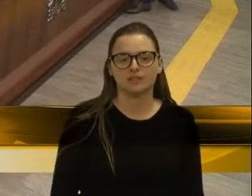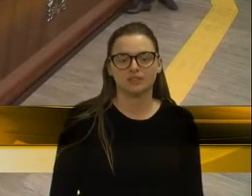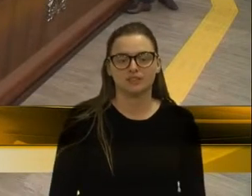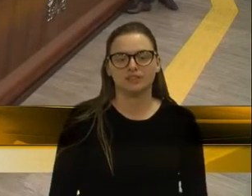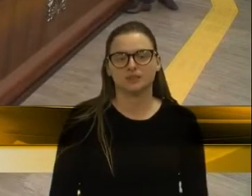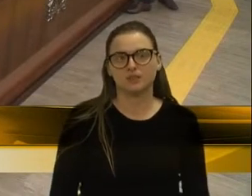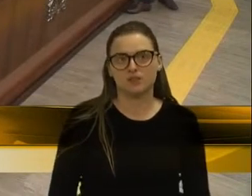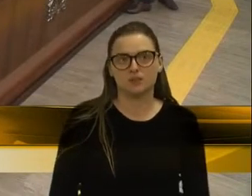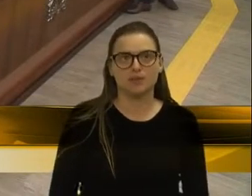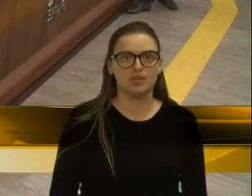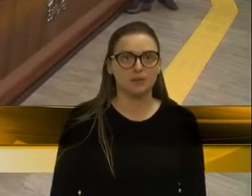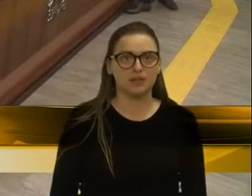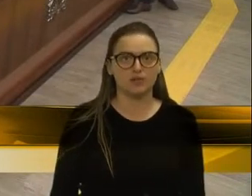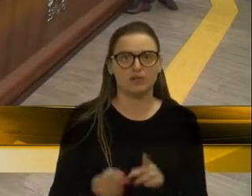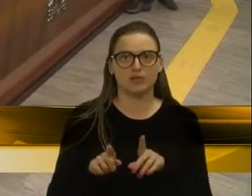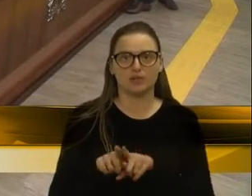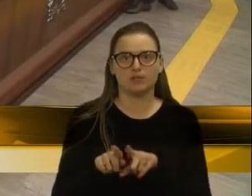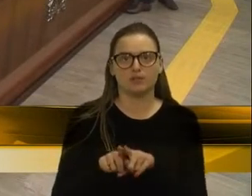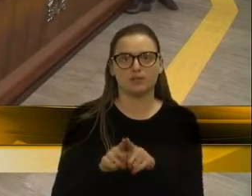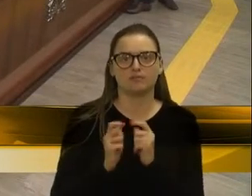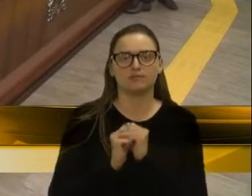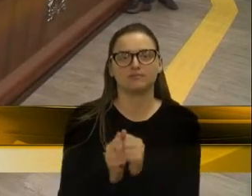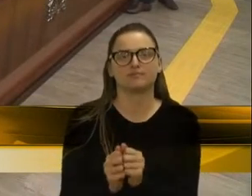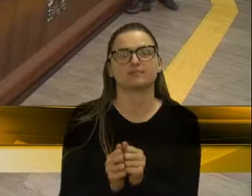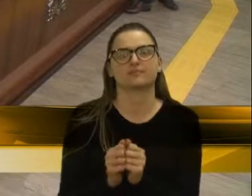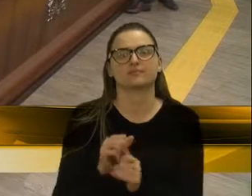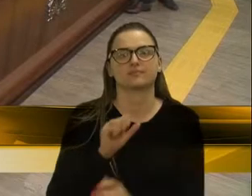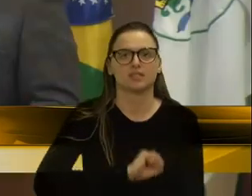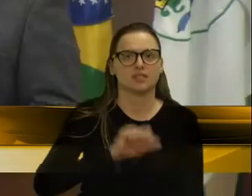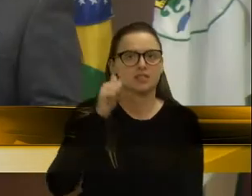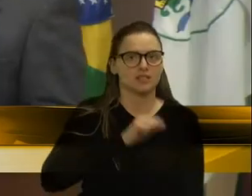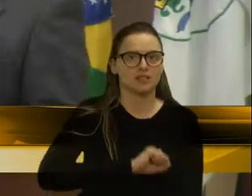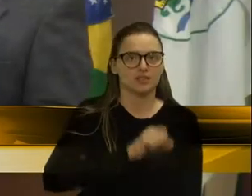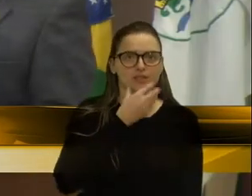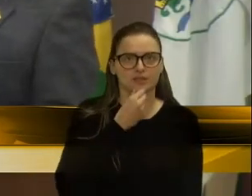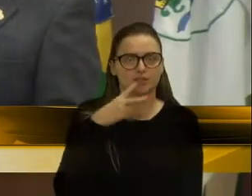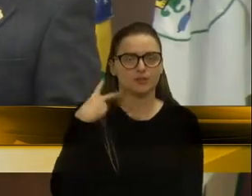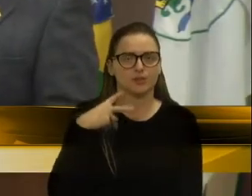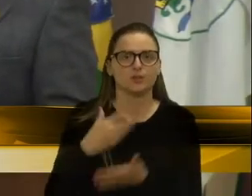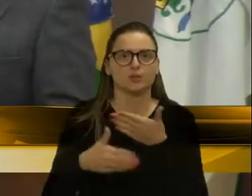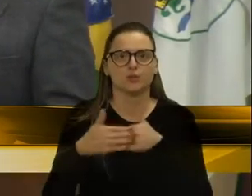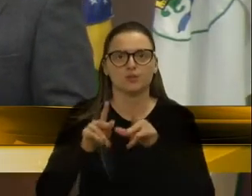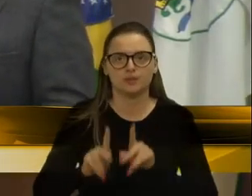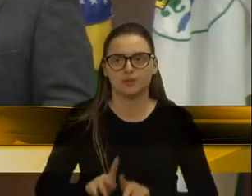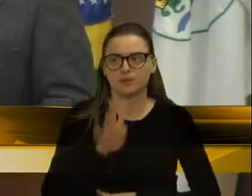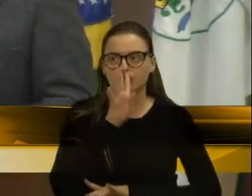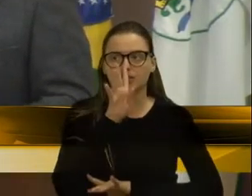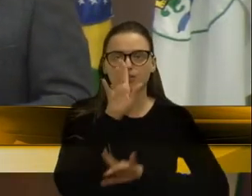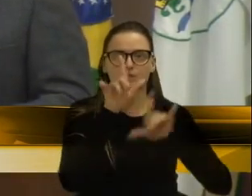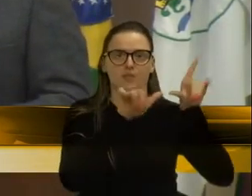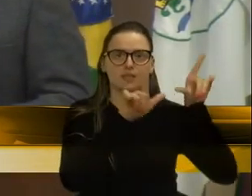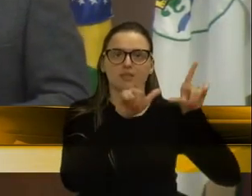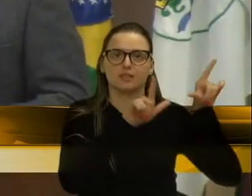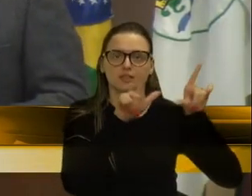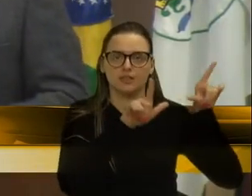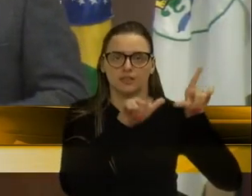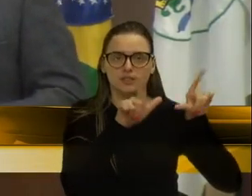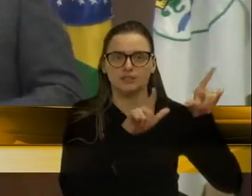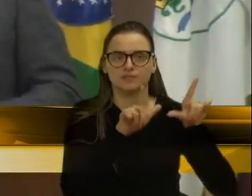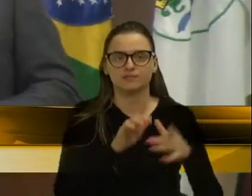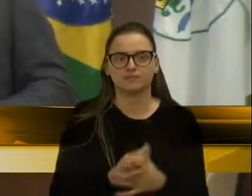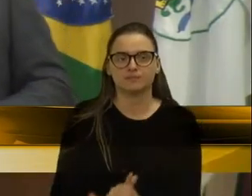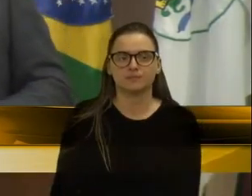senhor presidente senhoras e senhores vereadores a todos que nos assistem pela tv câmara eu gostaria